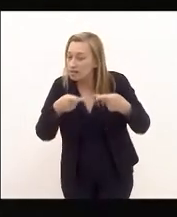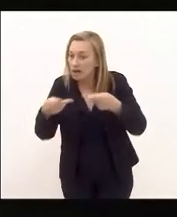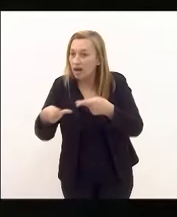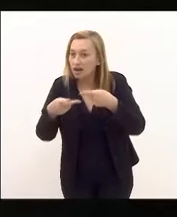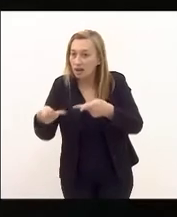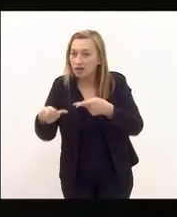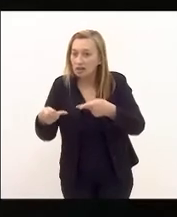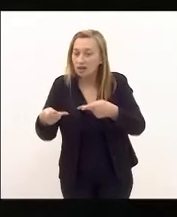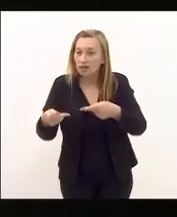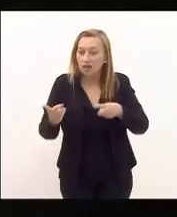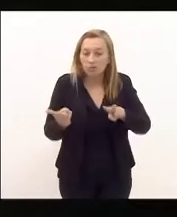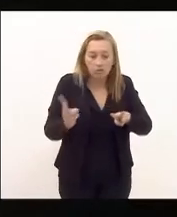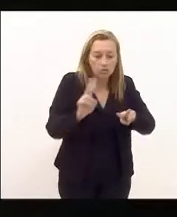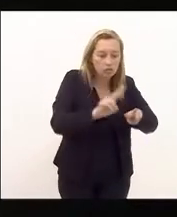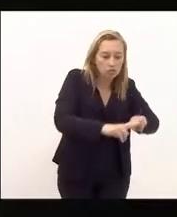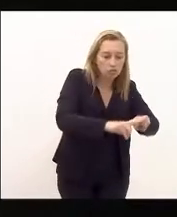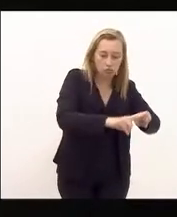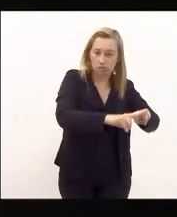os detentos